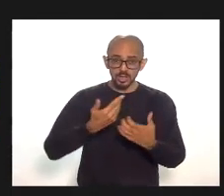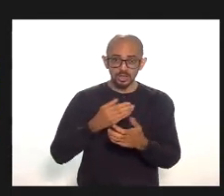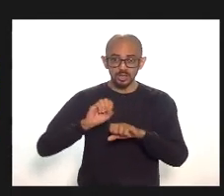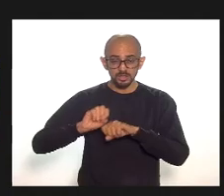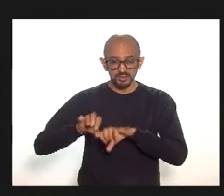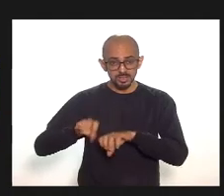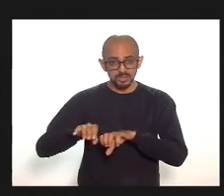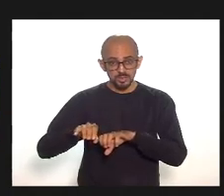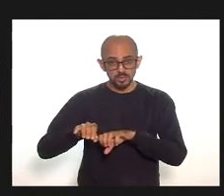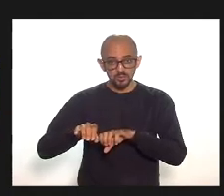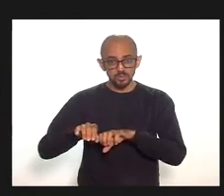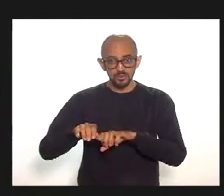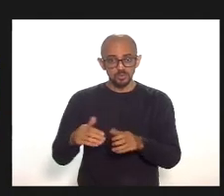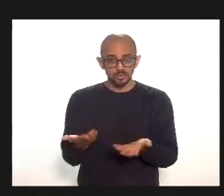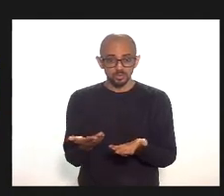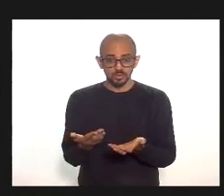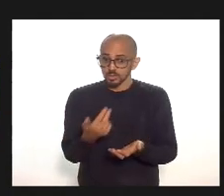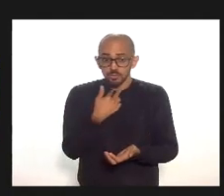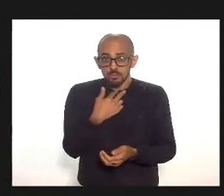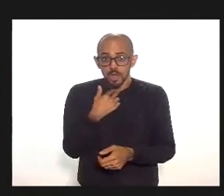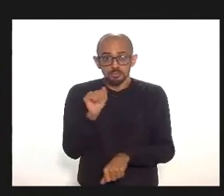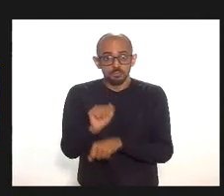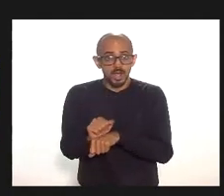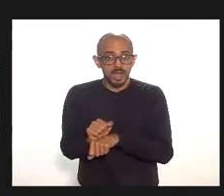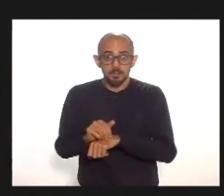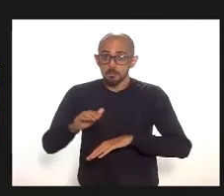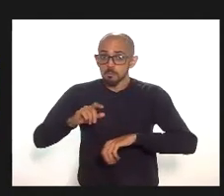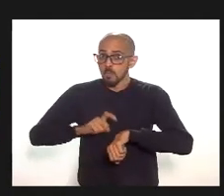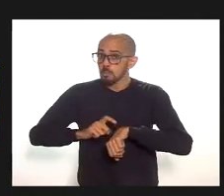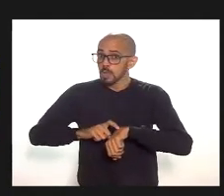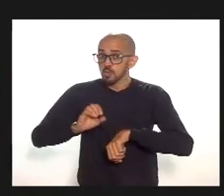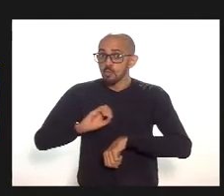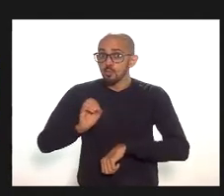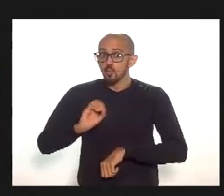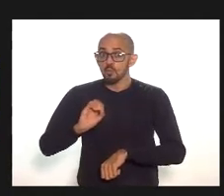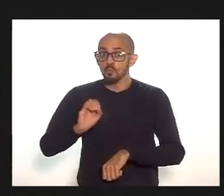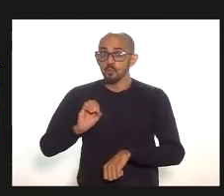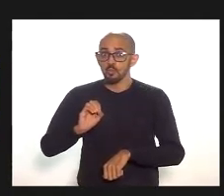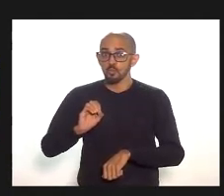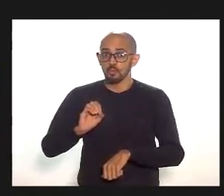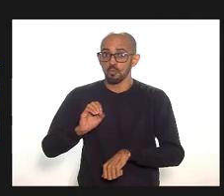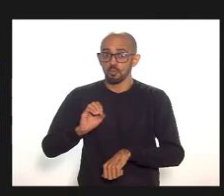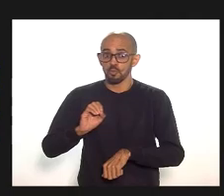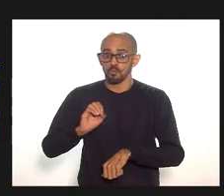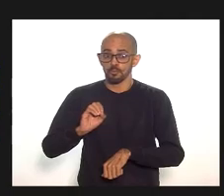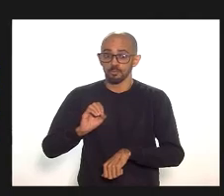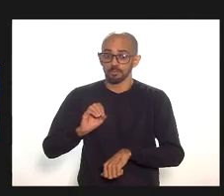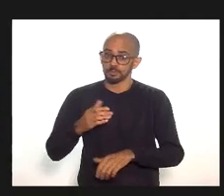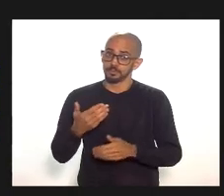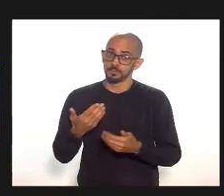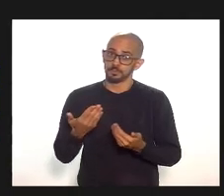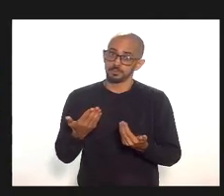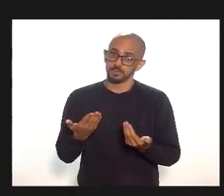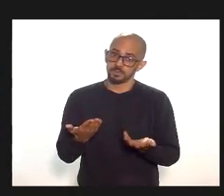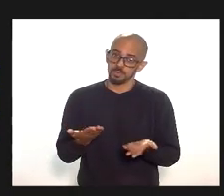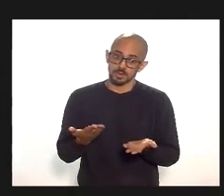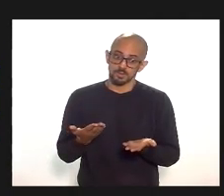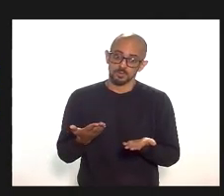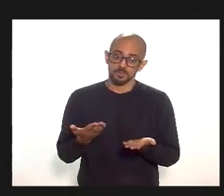não fechem em circunstância alguma da pandemia, que é o que dizia esse projeto, esses deputados não estão defendendo a